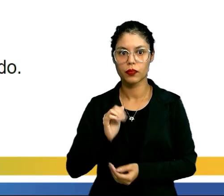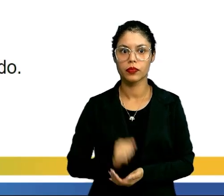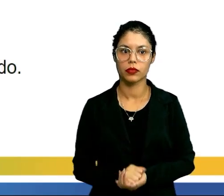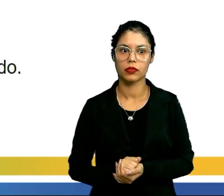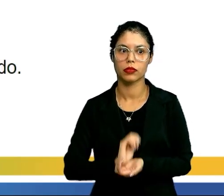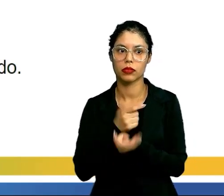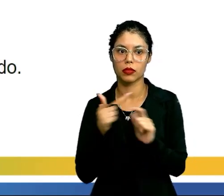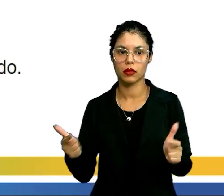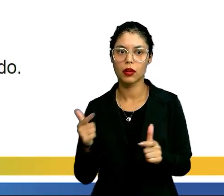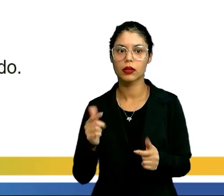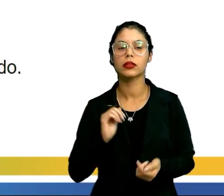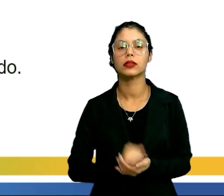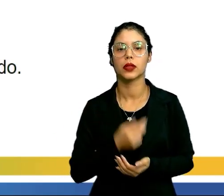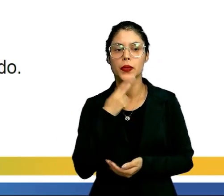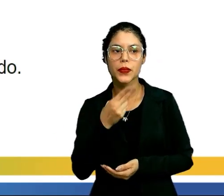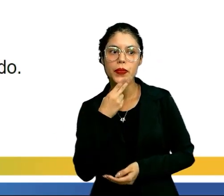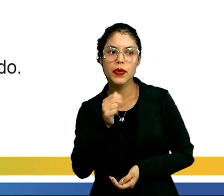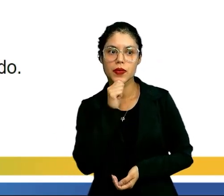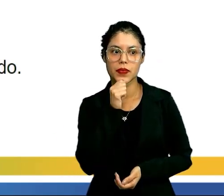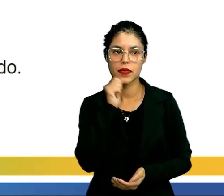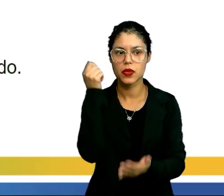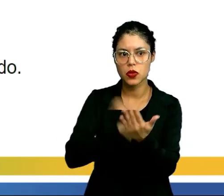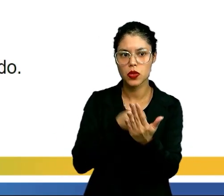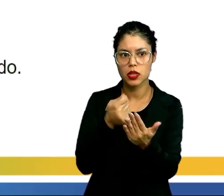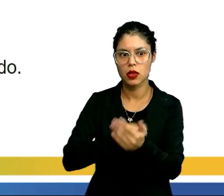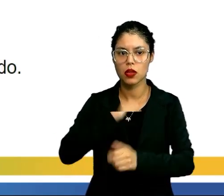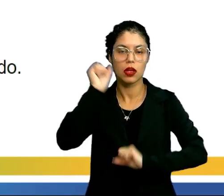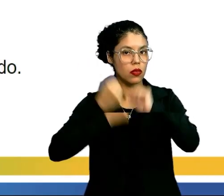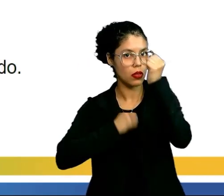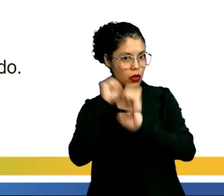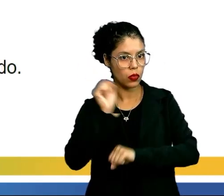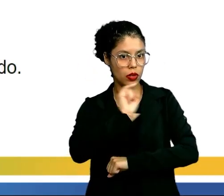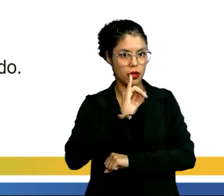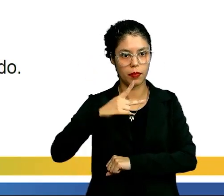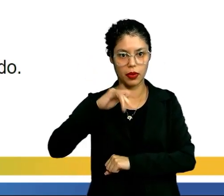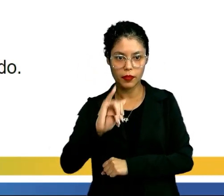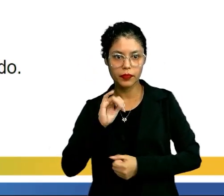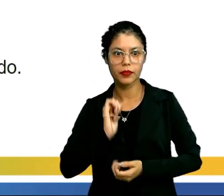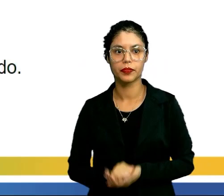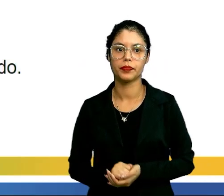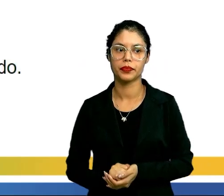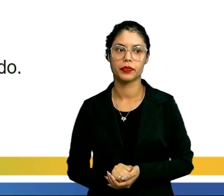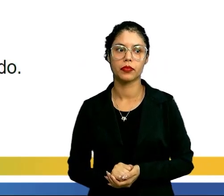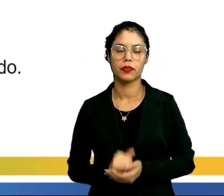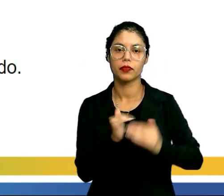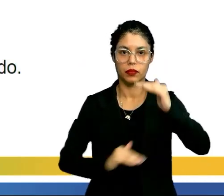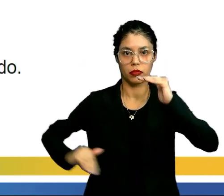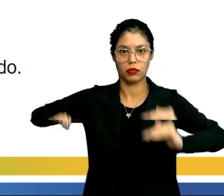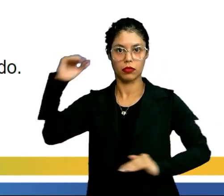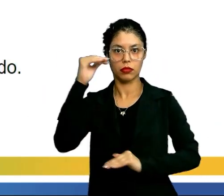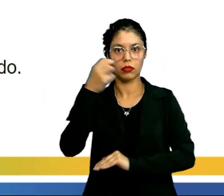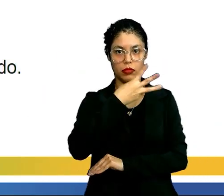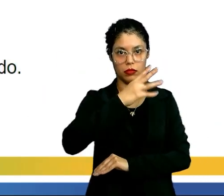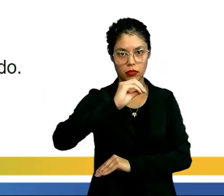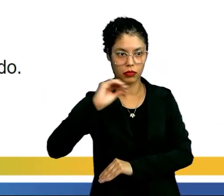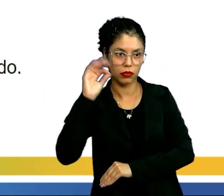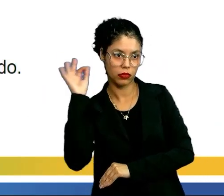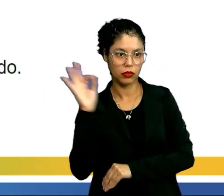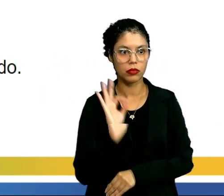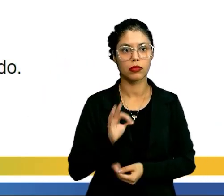para o maço dos cigarros. O Imposto sobre Produtos Industrializados, o IPI, será elevado